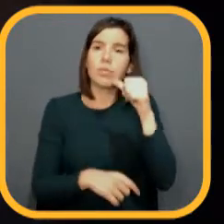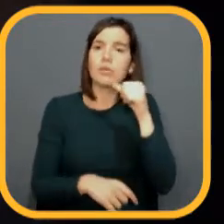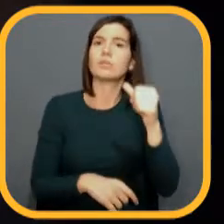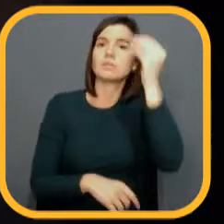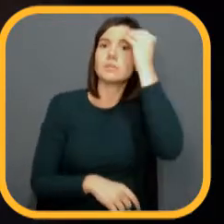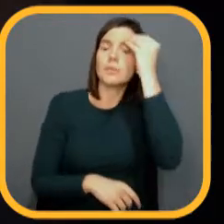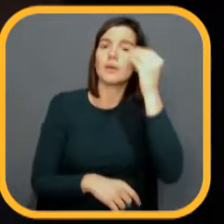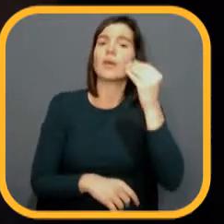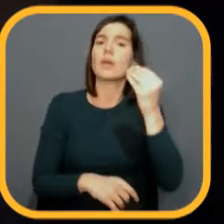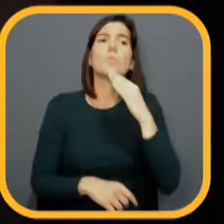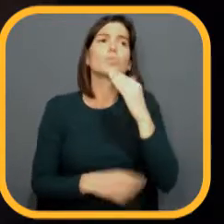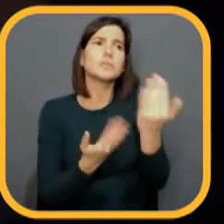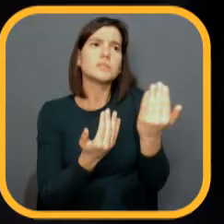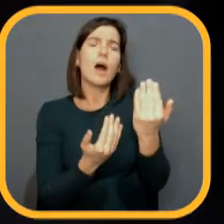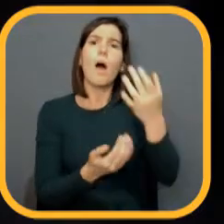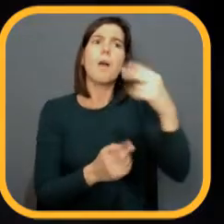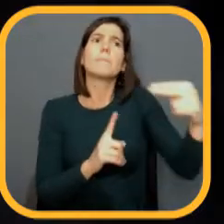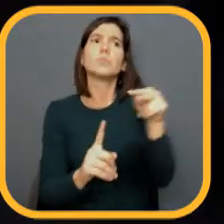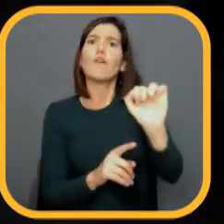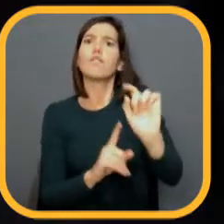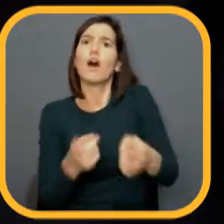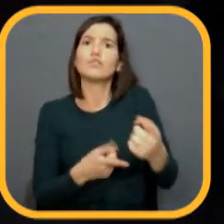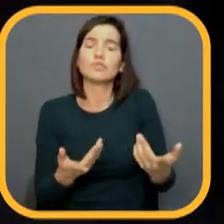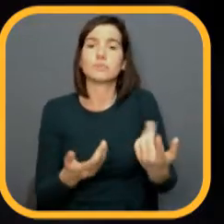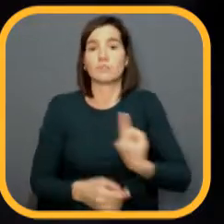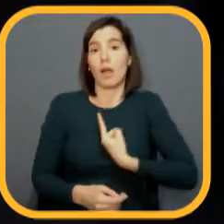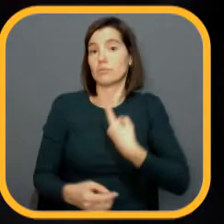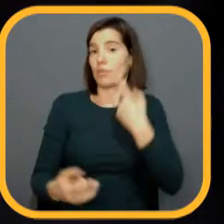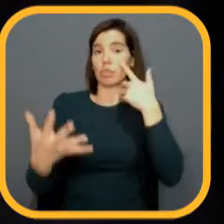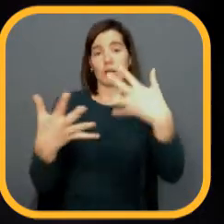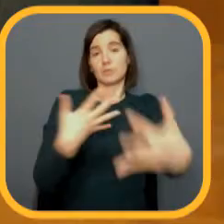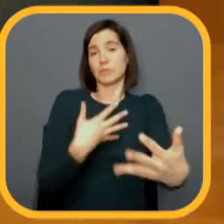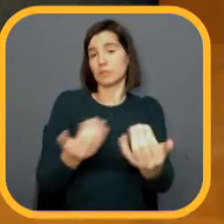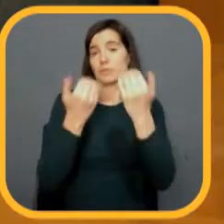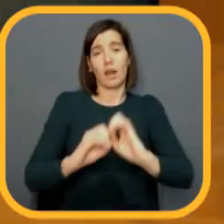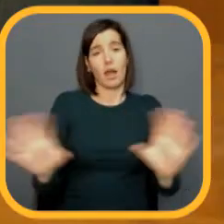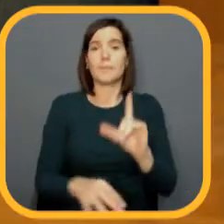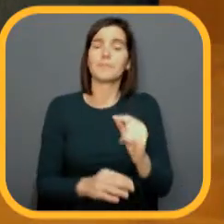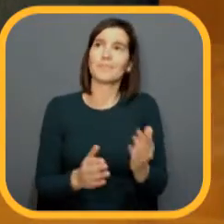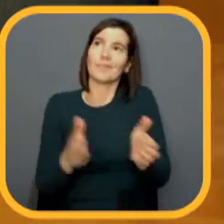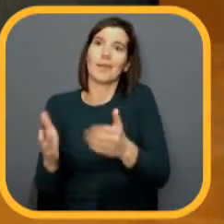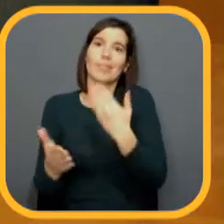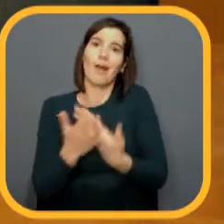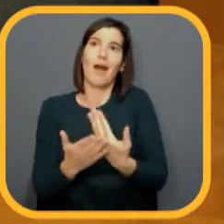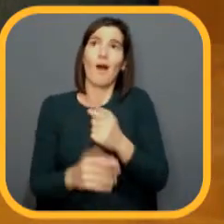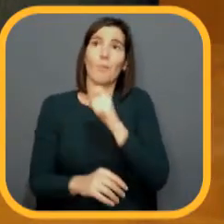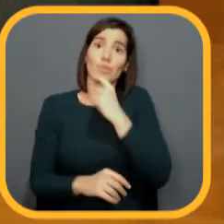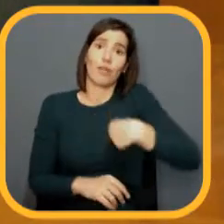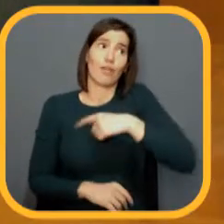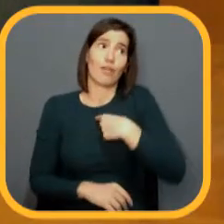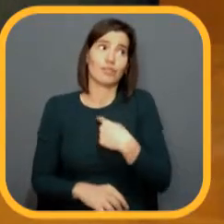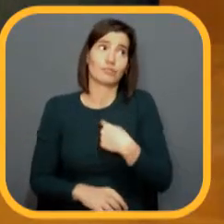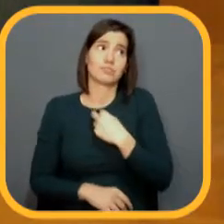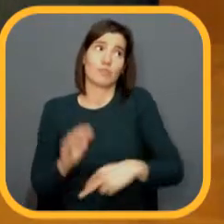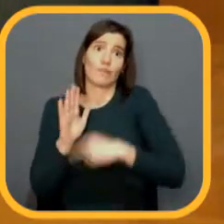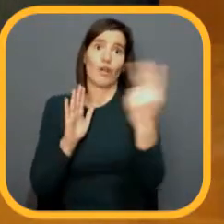procurarem sistematicamente saber qual é que é a posição da polícia. Obriga-nos a ser transparentes e dá-nos também uma oportunidade de termos a nossa